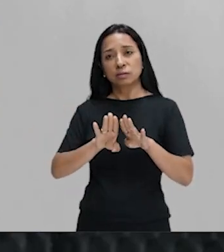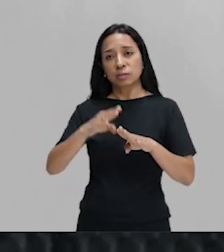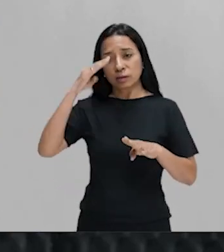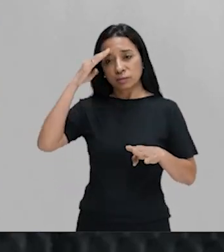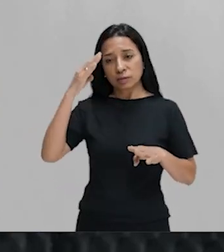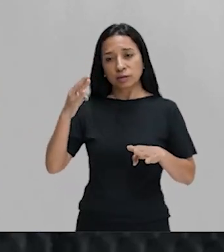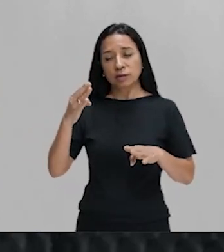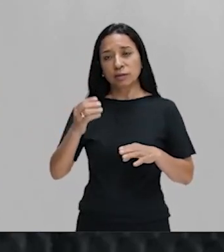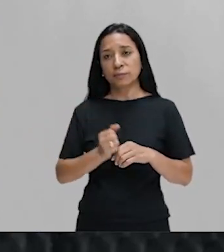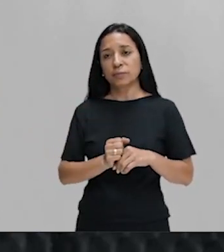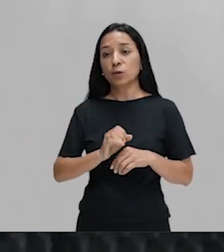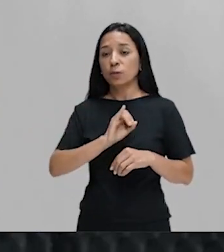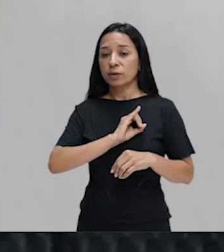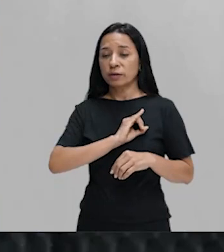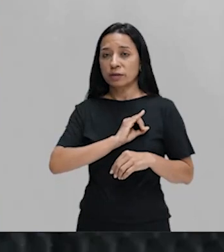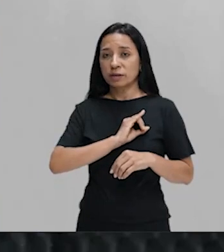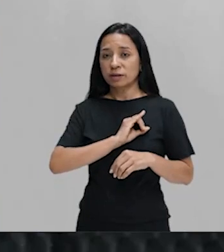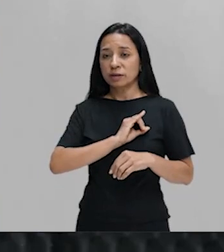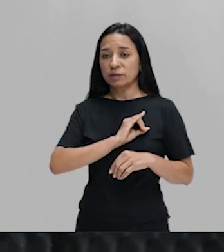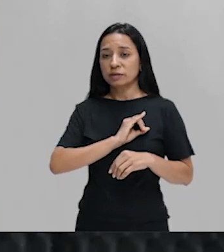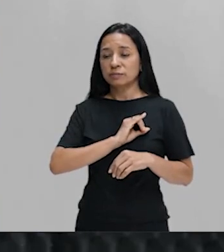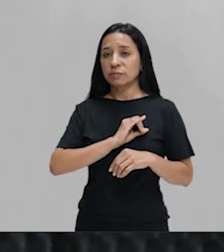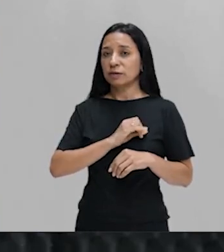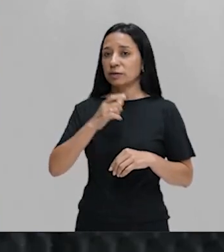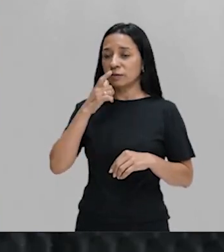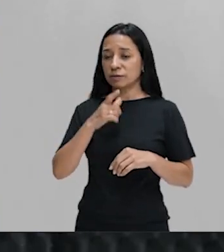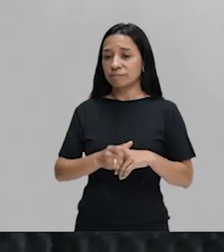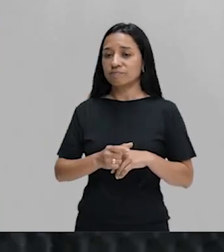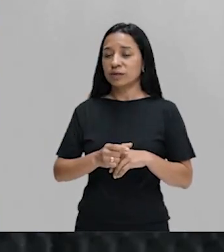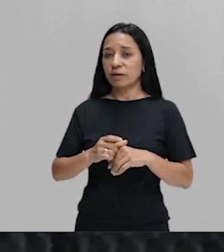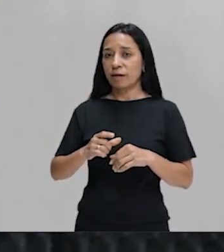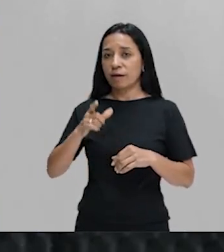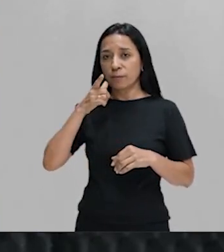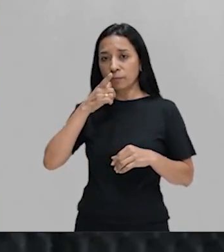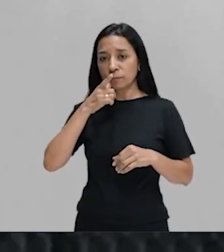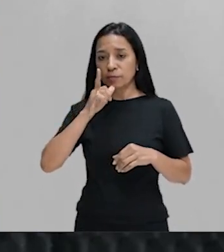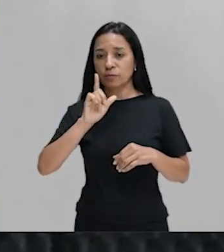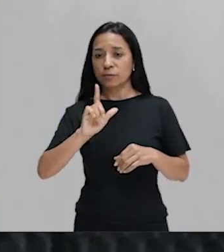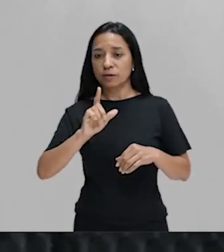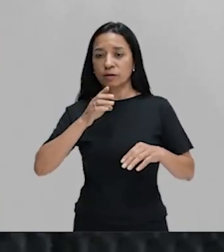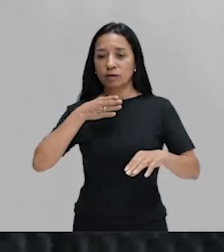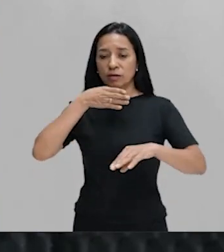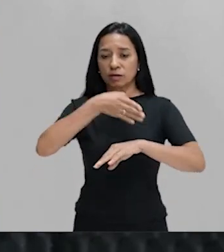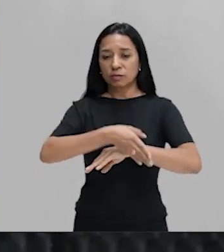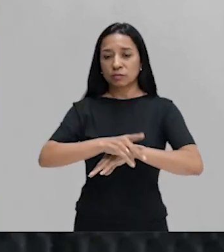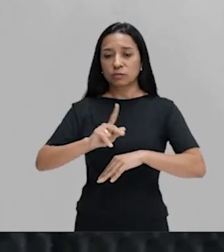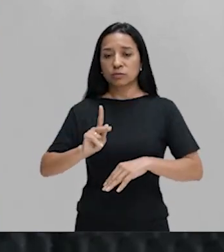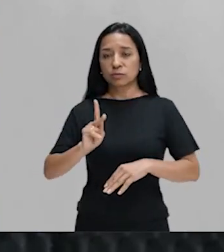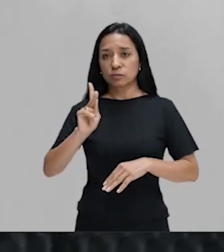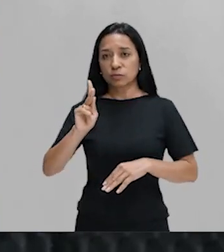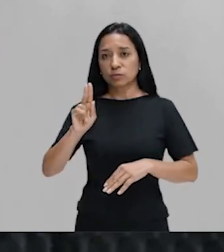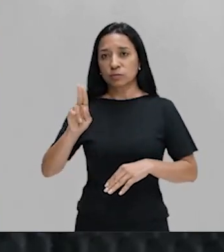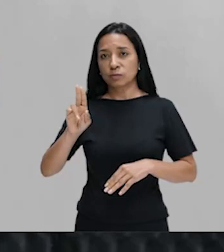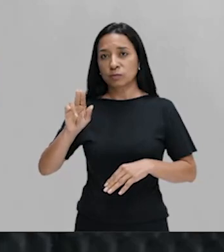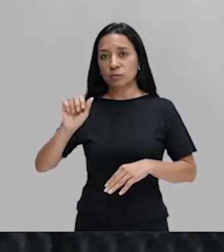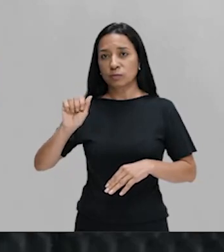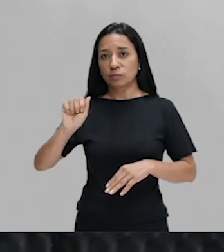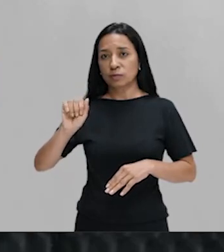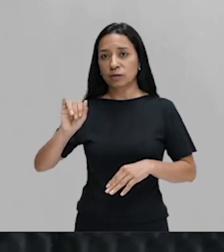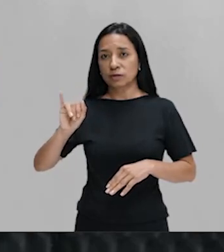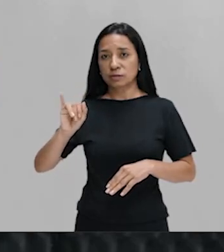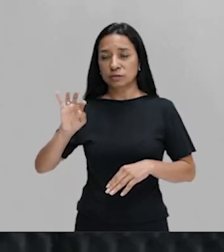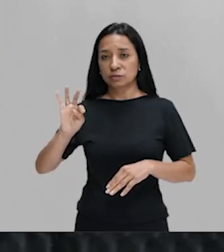perdas invadindo o Kuwait, na década de 1990 e 91. E essa